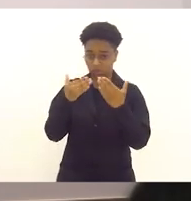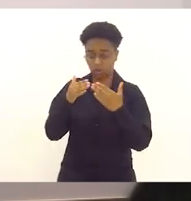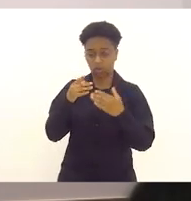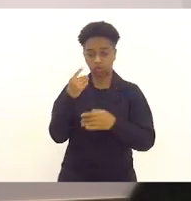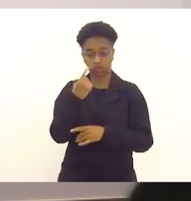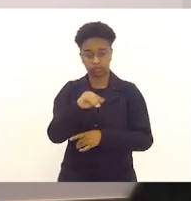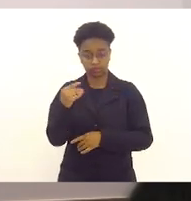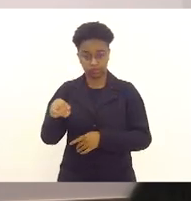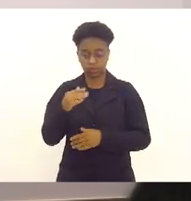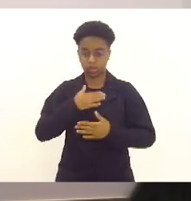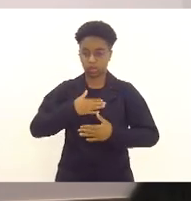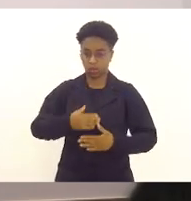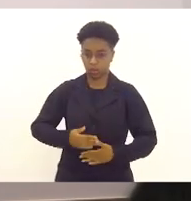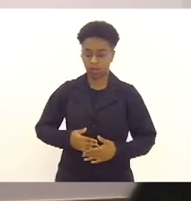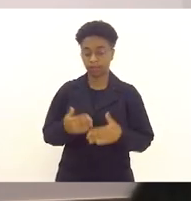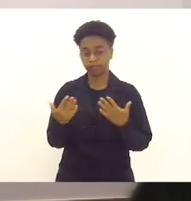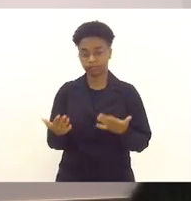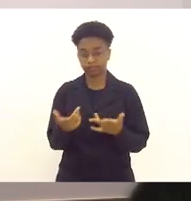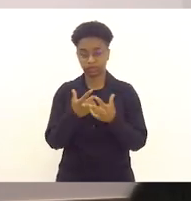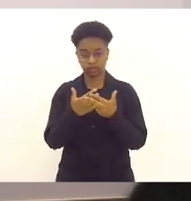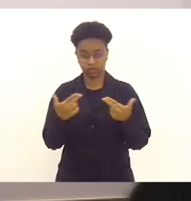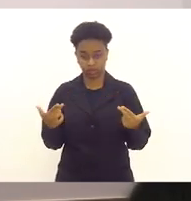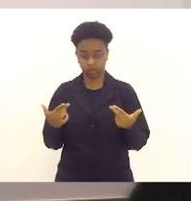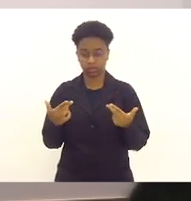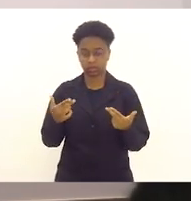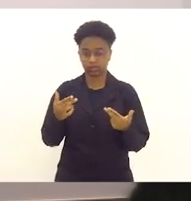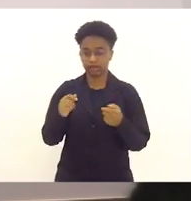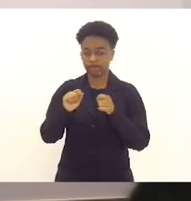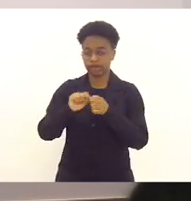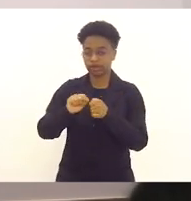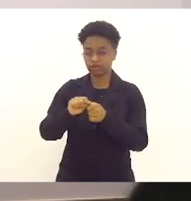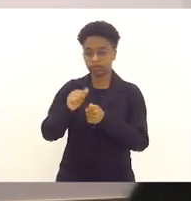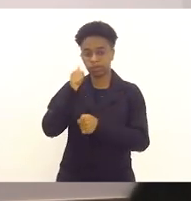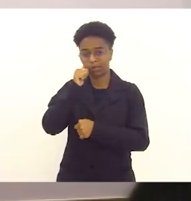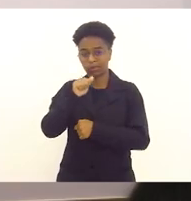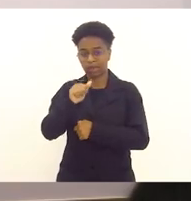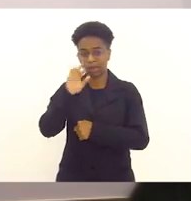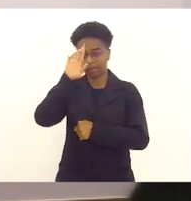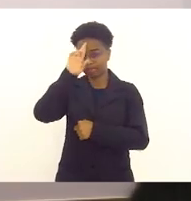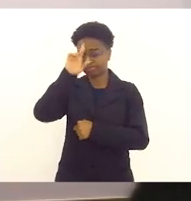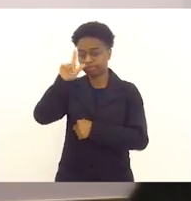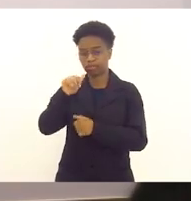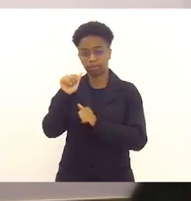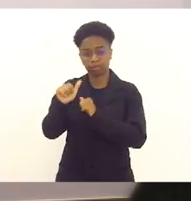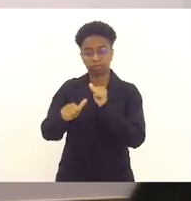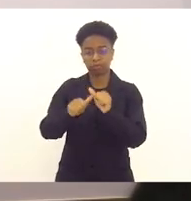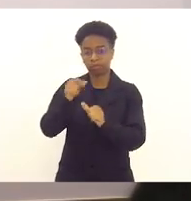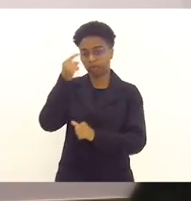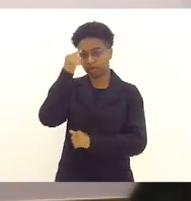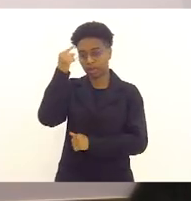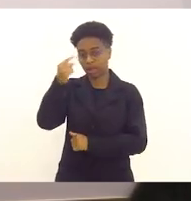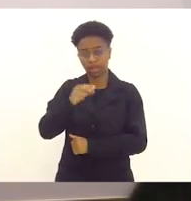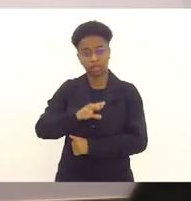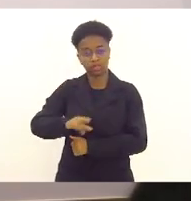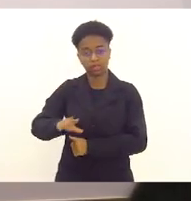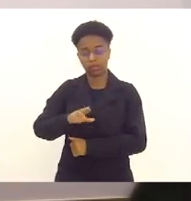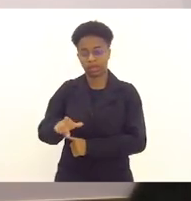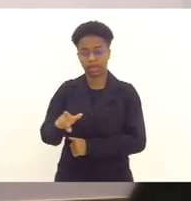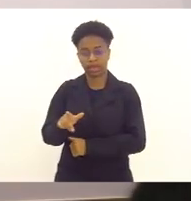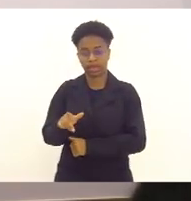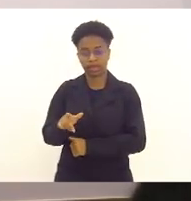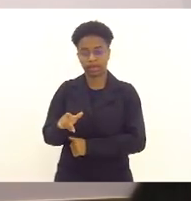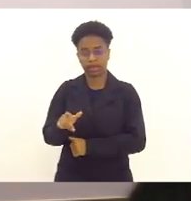fato que virou a chave dessa mulher nem é o evento mais